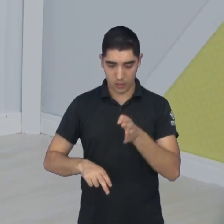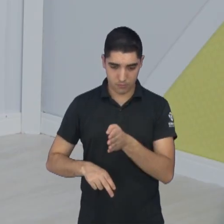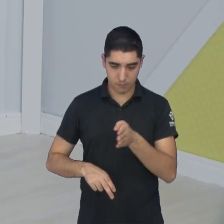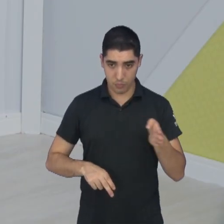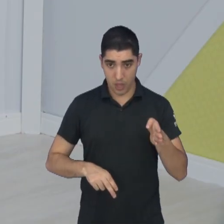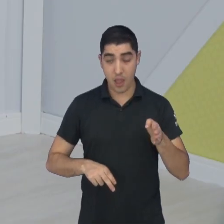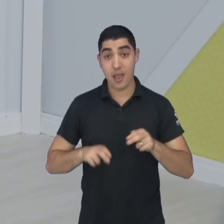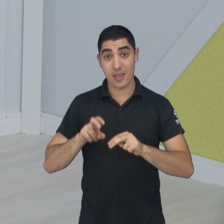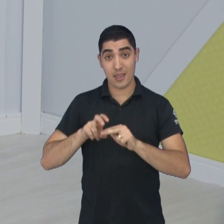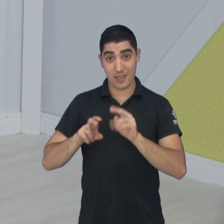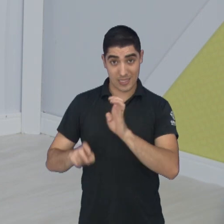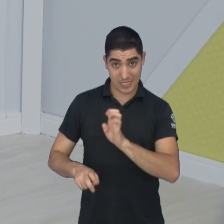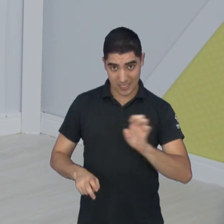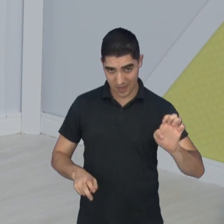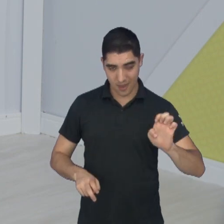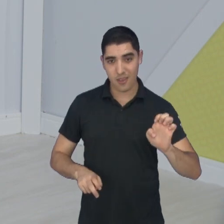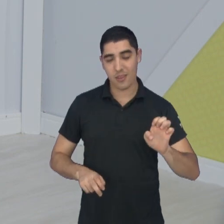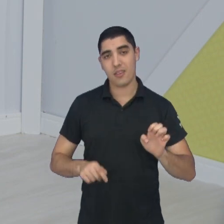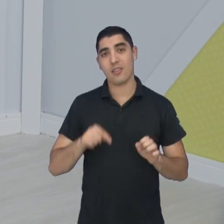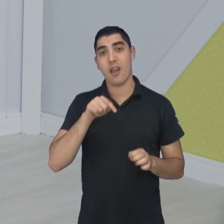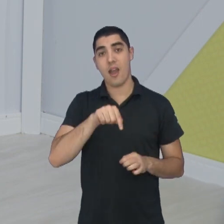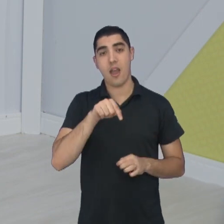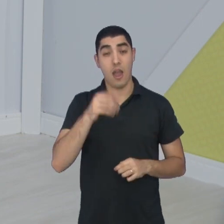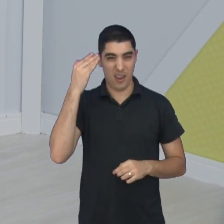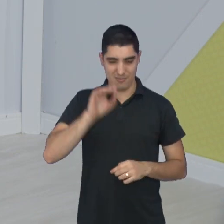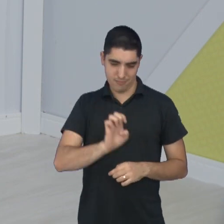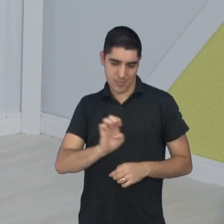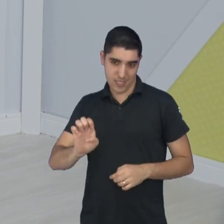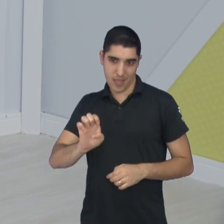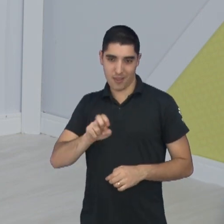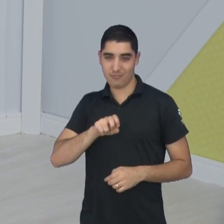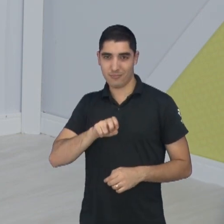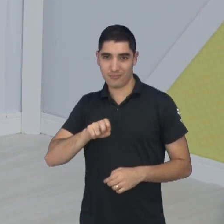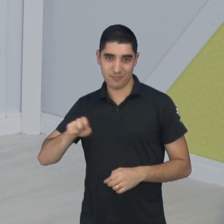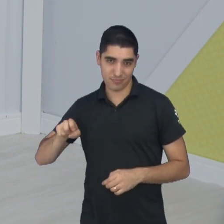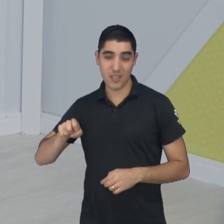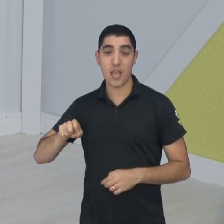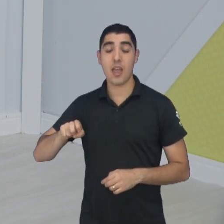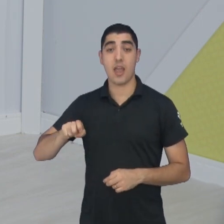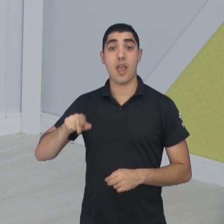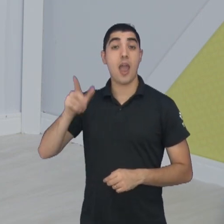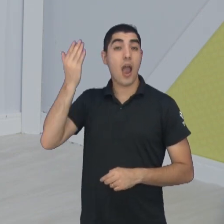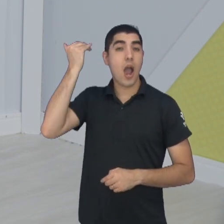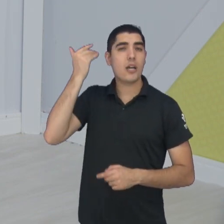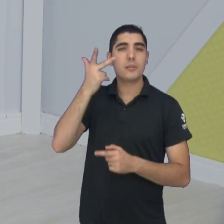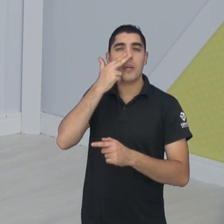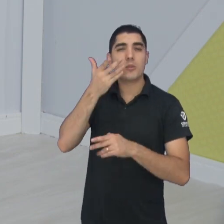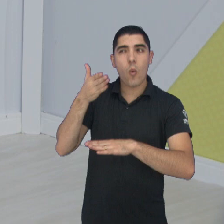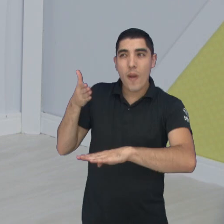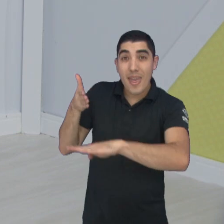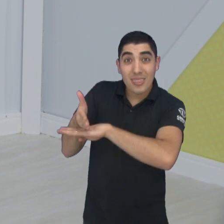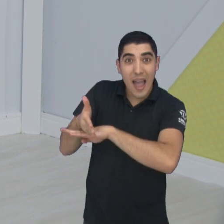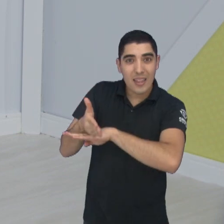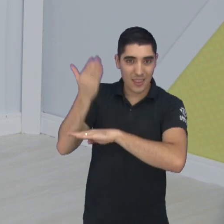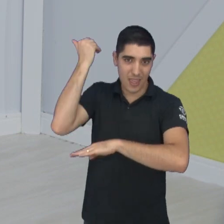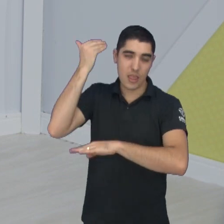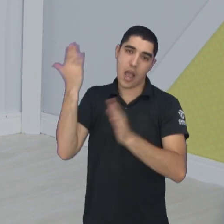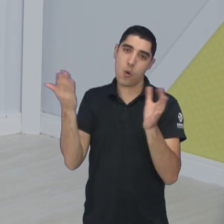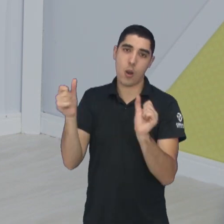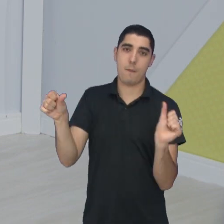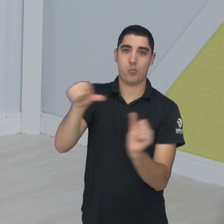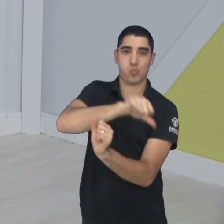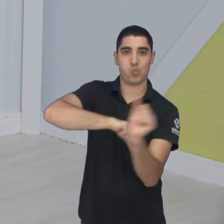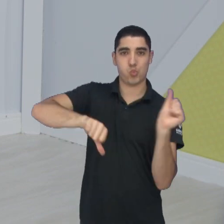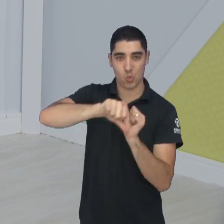né? Assim, aquela curvinha ali, onde antigamente tinha o escadão de entrada para o Martins Pereira, né? Hoje não tem mais, porque a entrada é do outro lado,